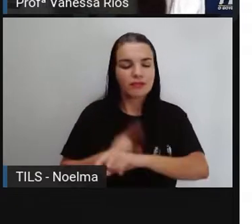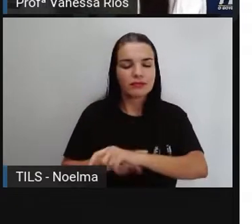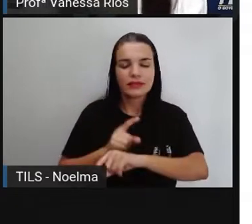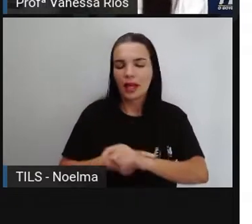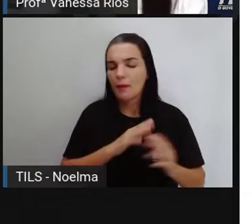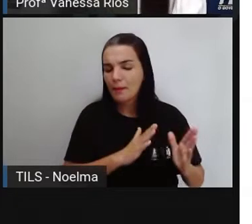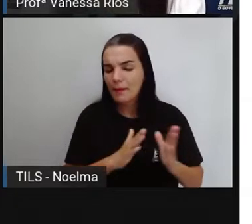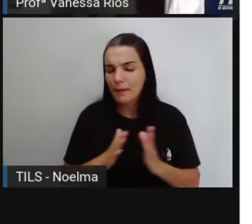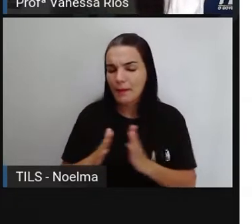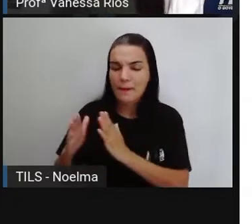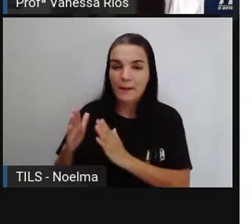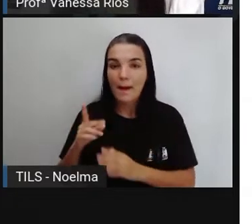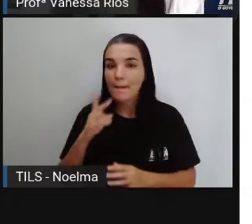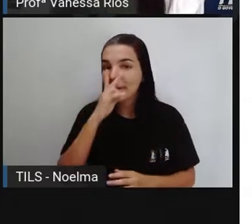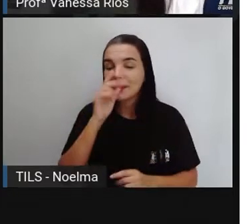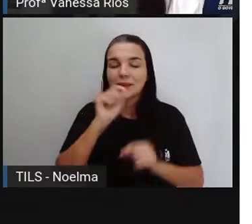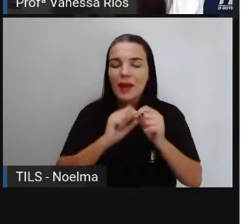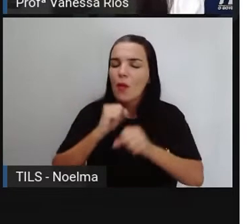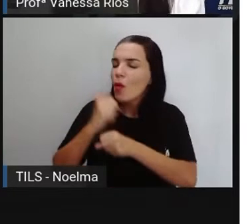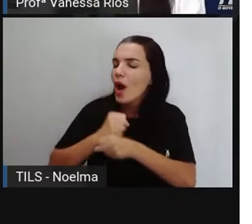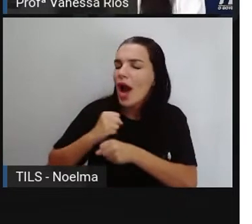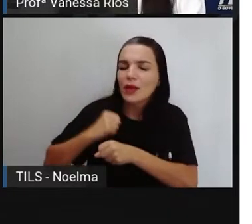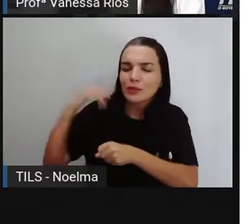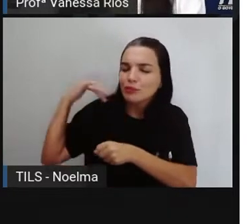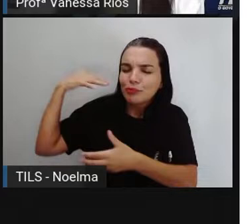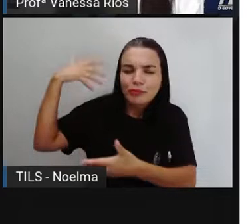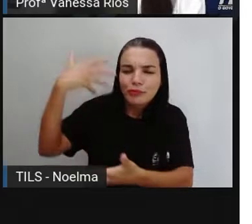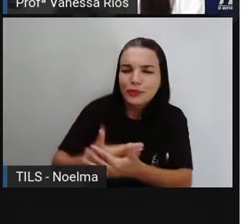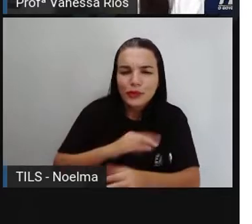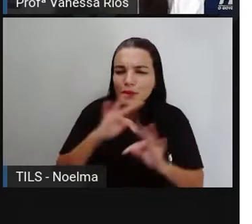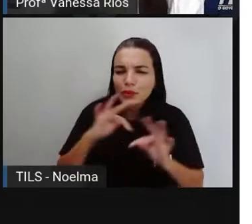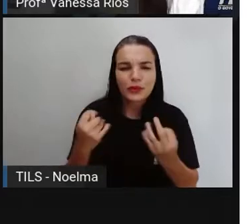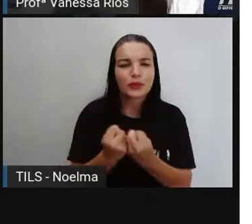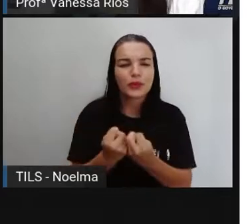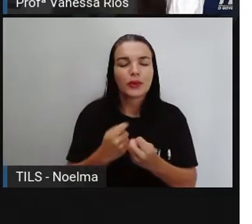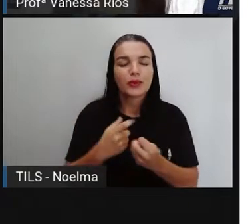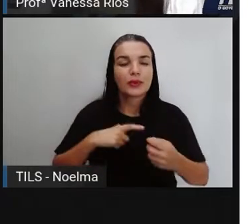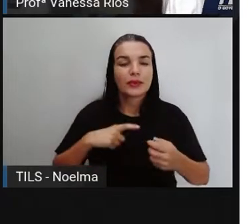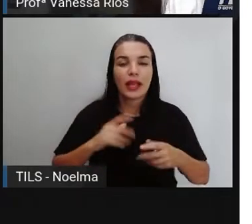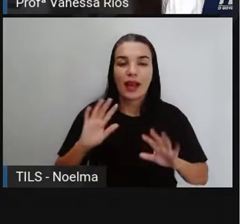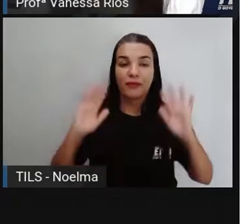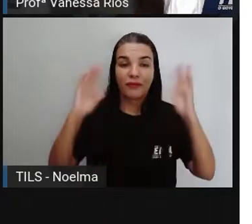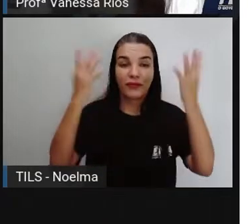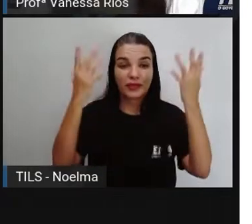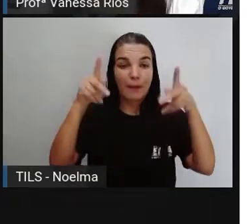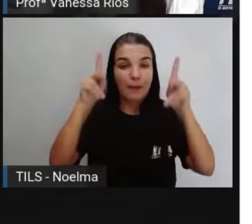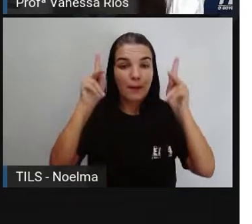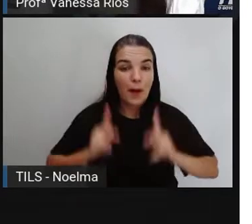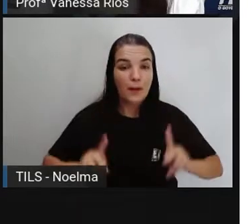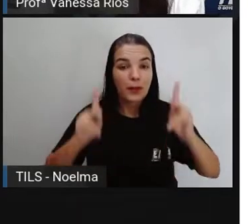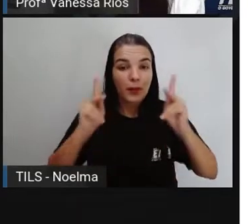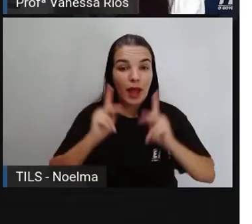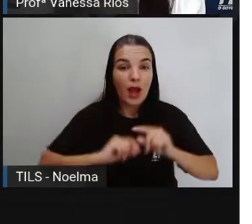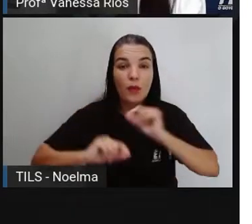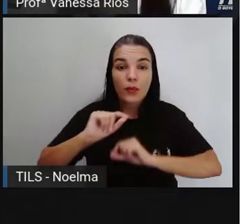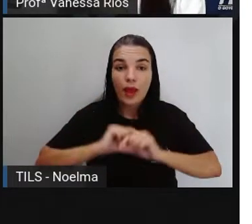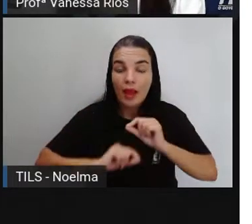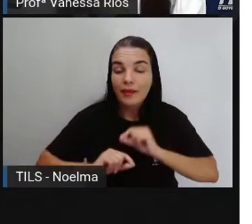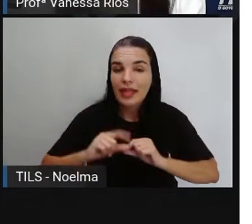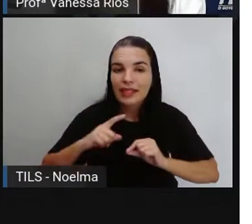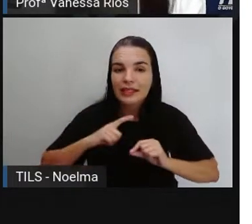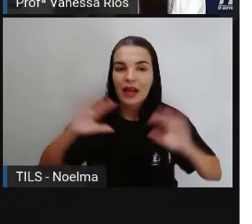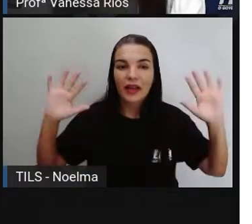ano, mas em praticamente o ano inteiro. E as festas populares, elas são comemorações ou eventos